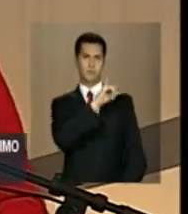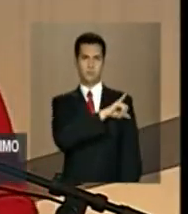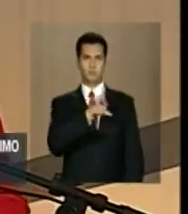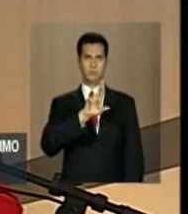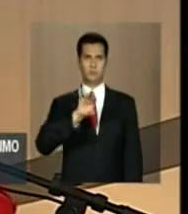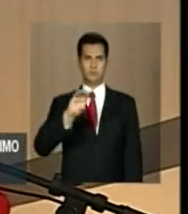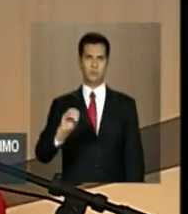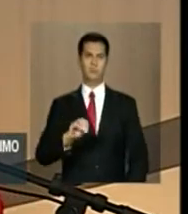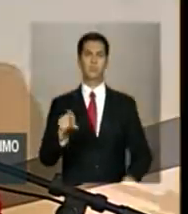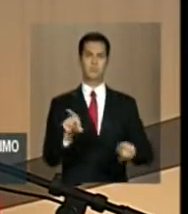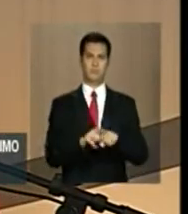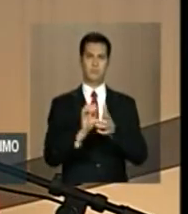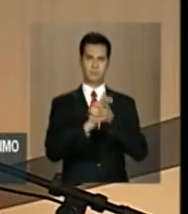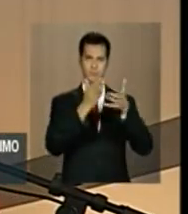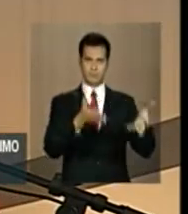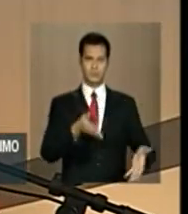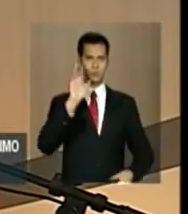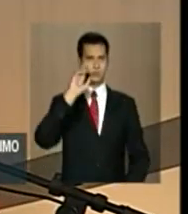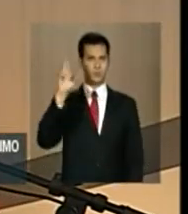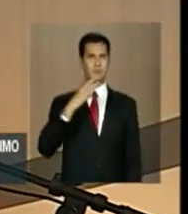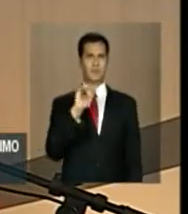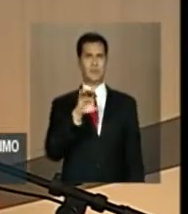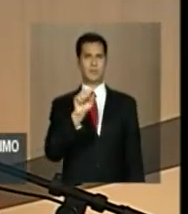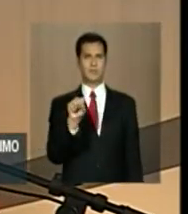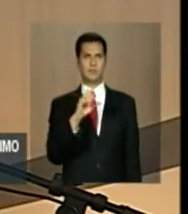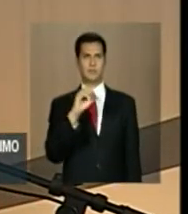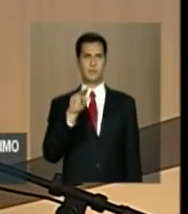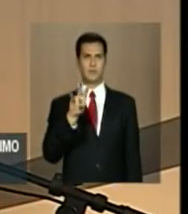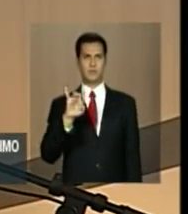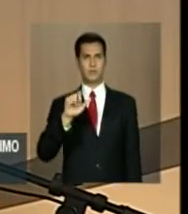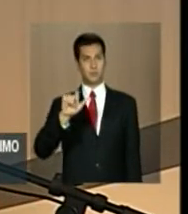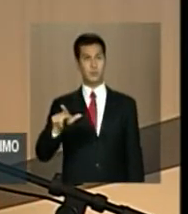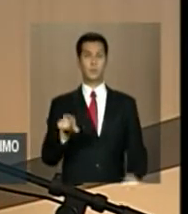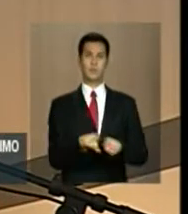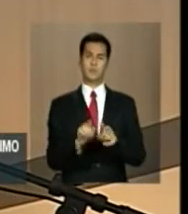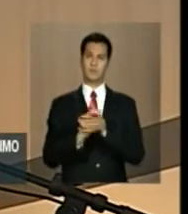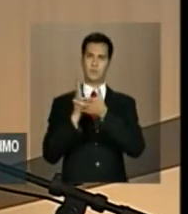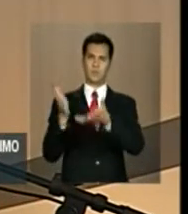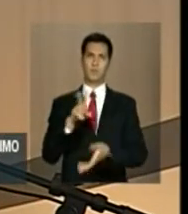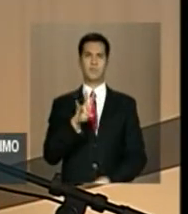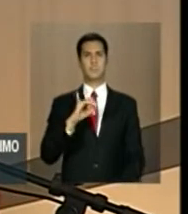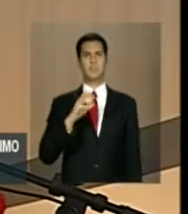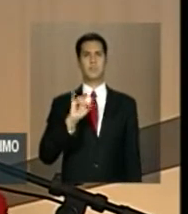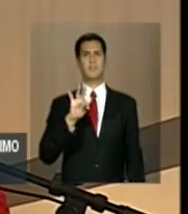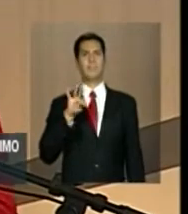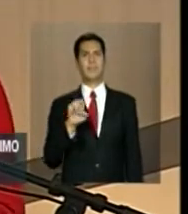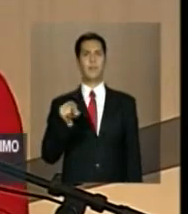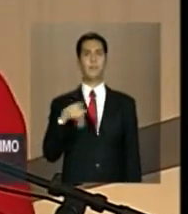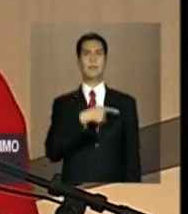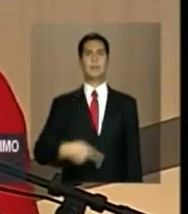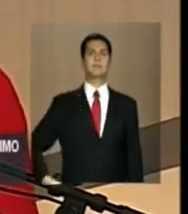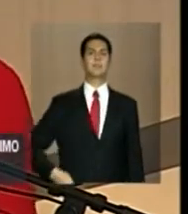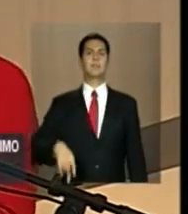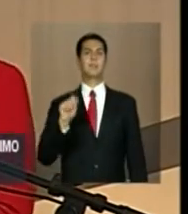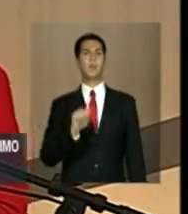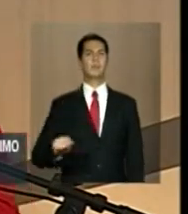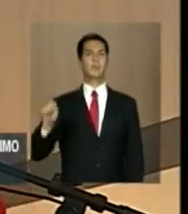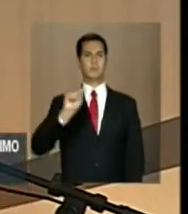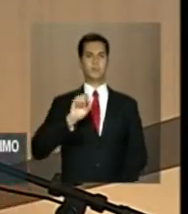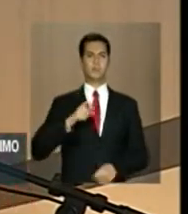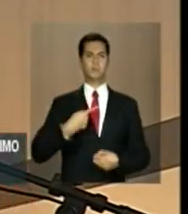secretário de Estado, chefe da Casa Civil. O Vicente Guedes, presidente da Associação de Municípios do